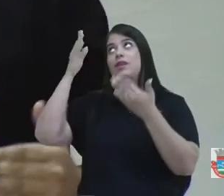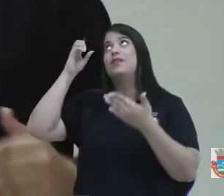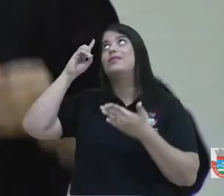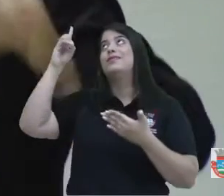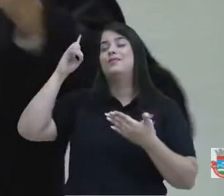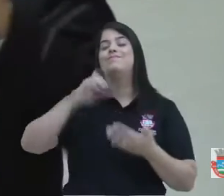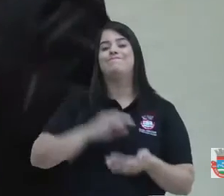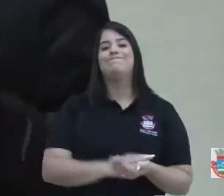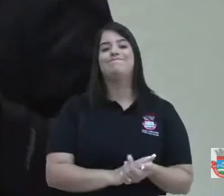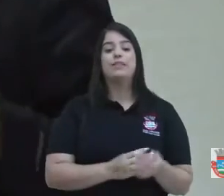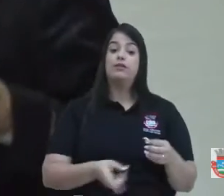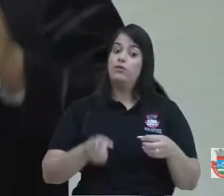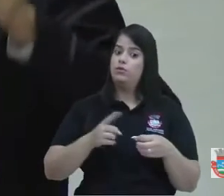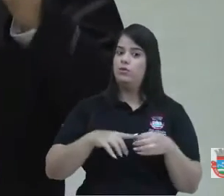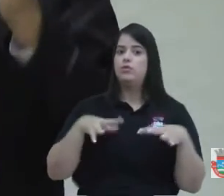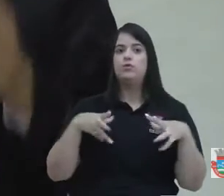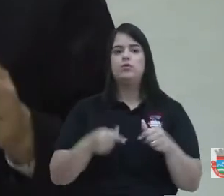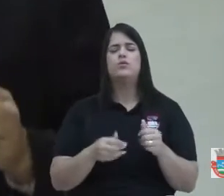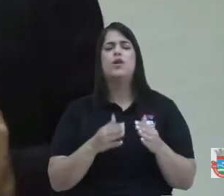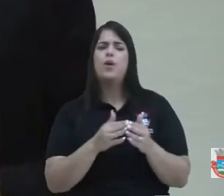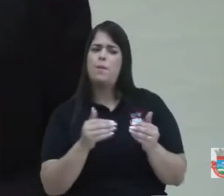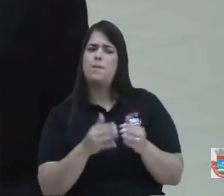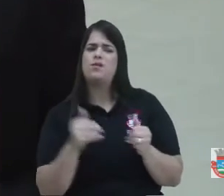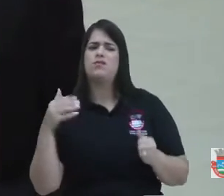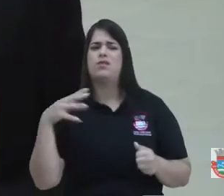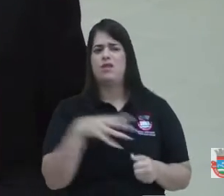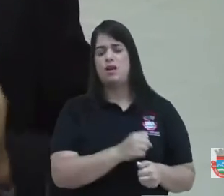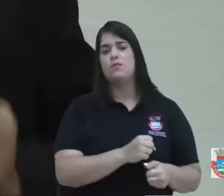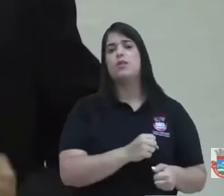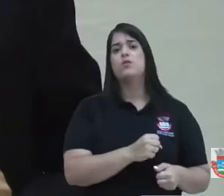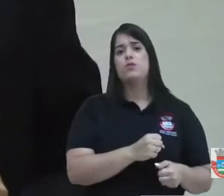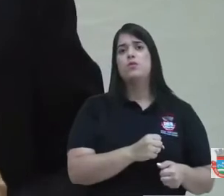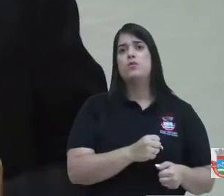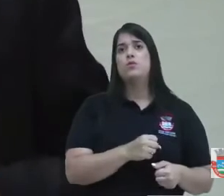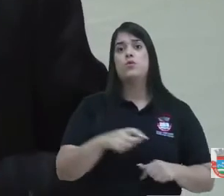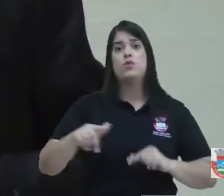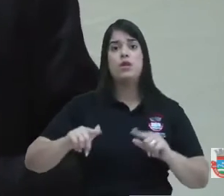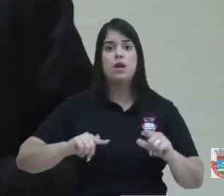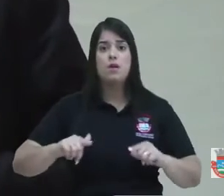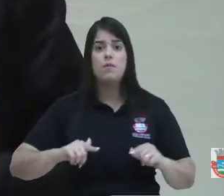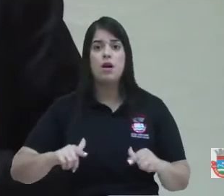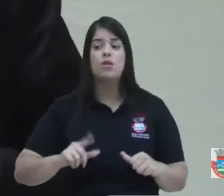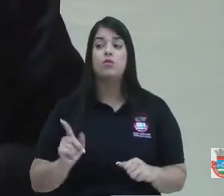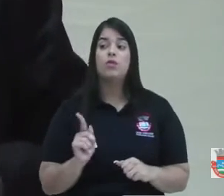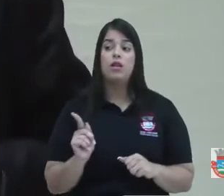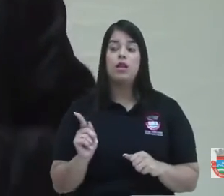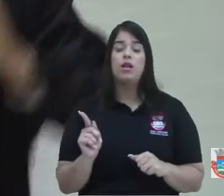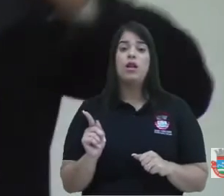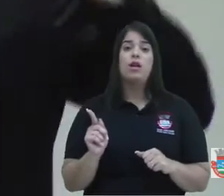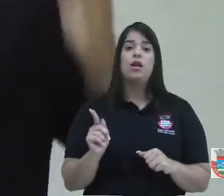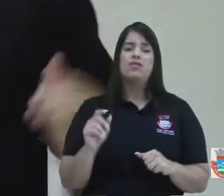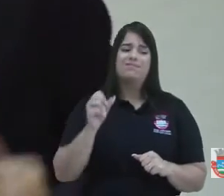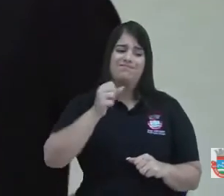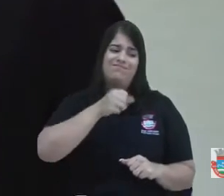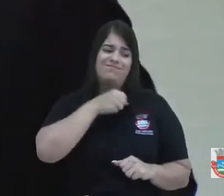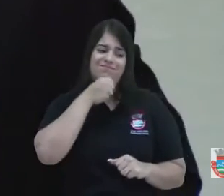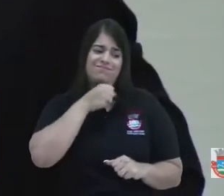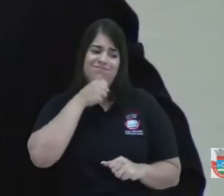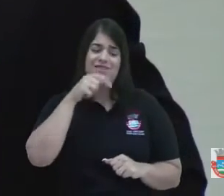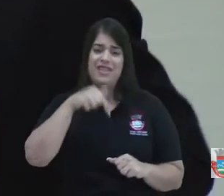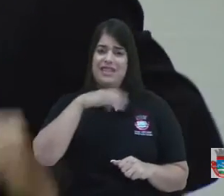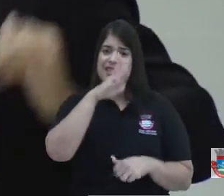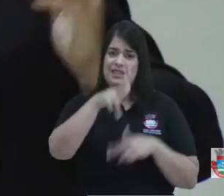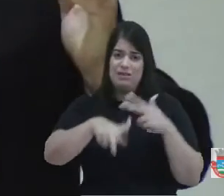retomou tudo. Então peço que agilize o trabalho lá com os idosos do nosso